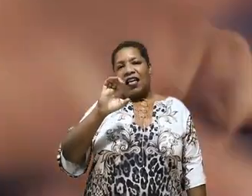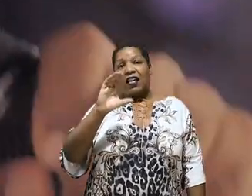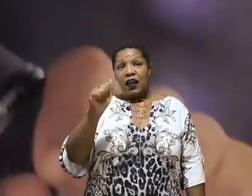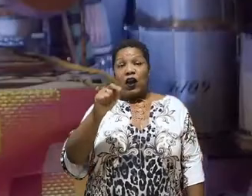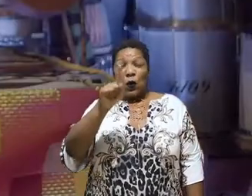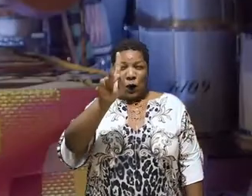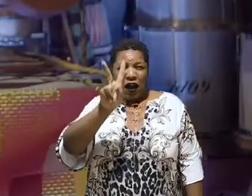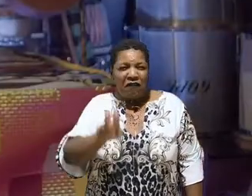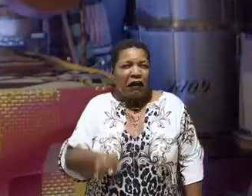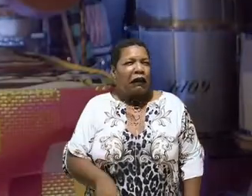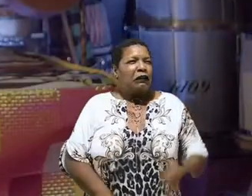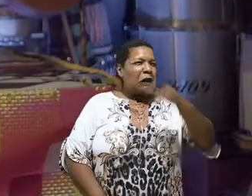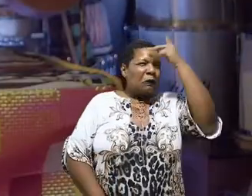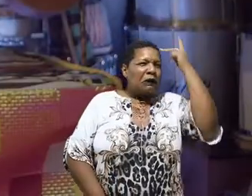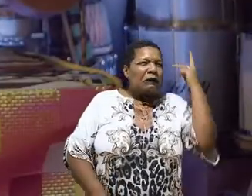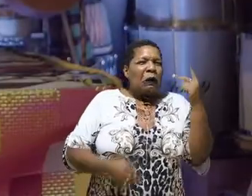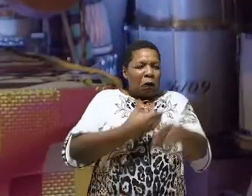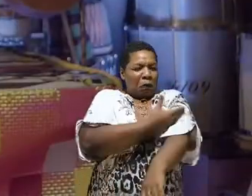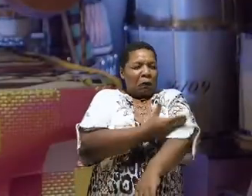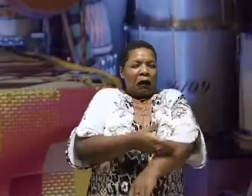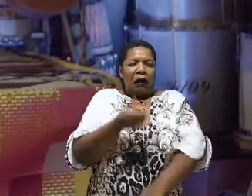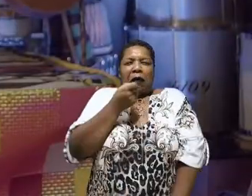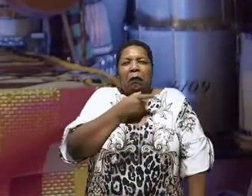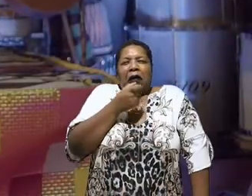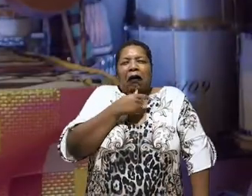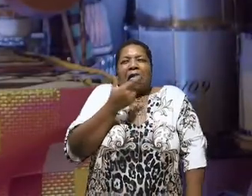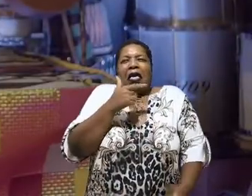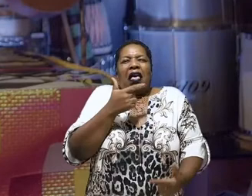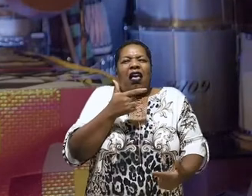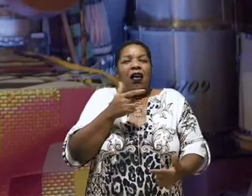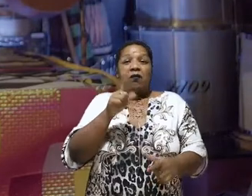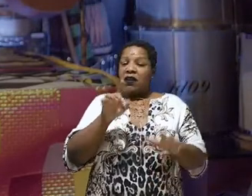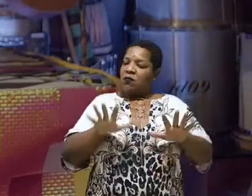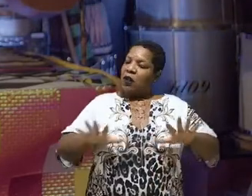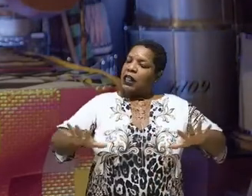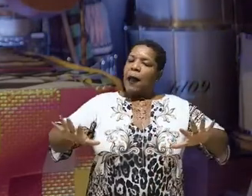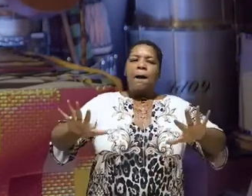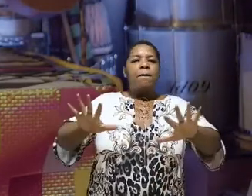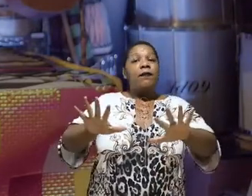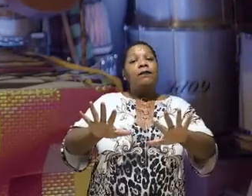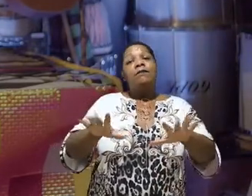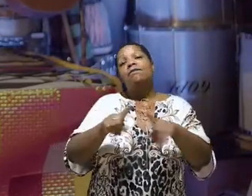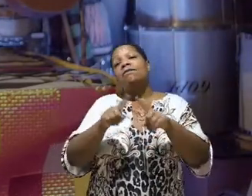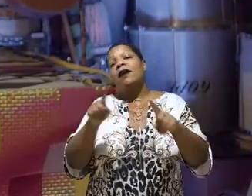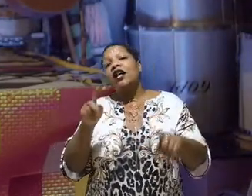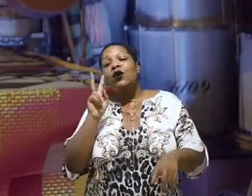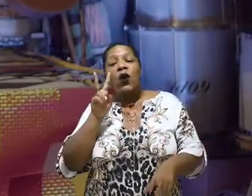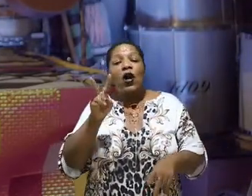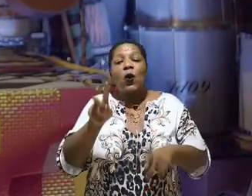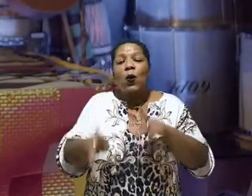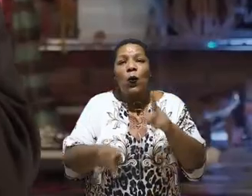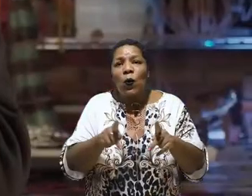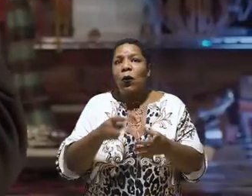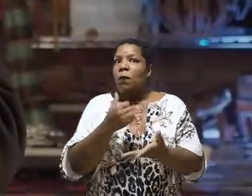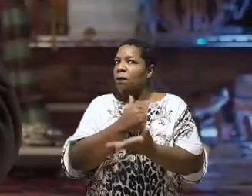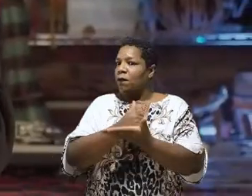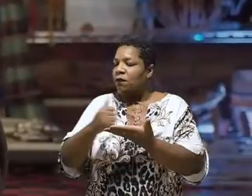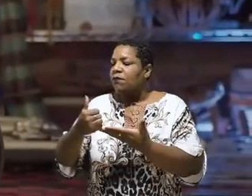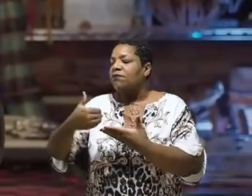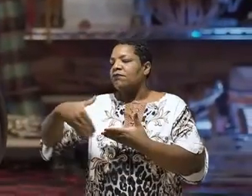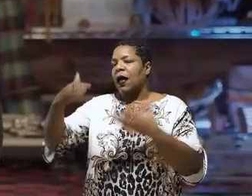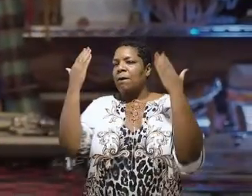daqui pega uma vez os caras com várias piadas sem graças sem colocar a mão na massa Era Uma Vez